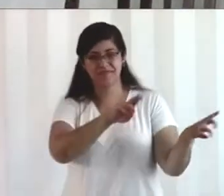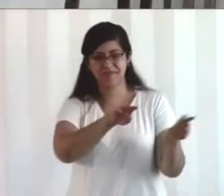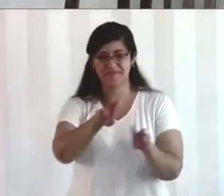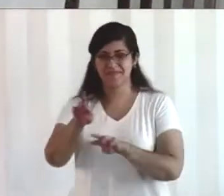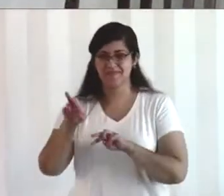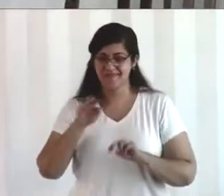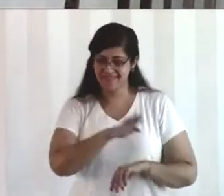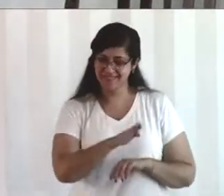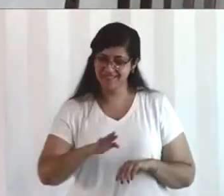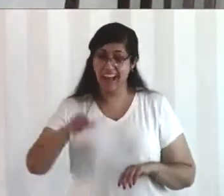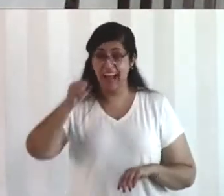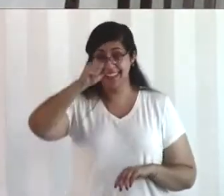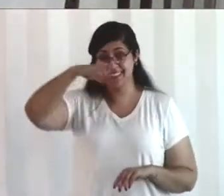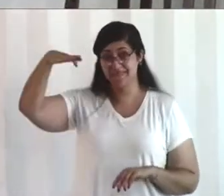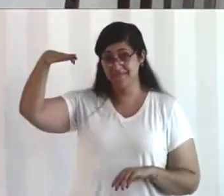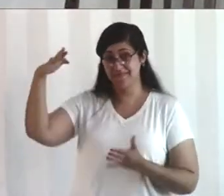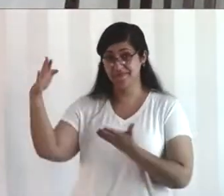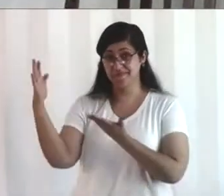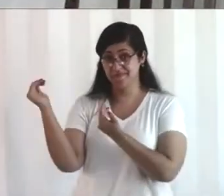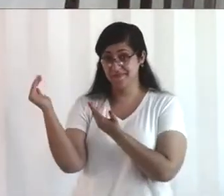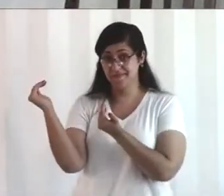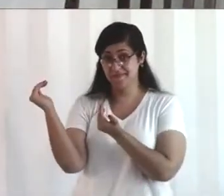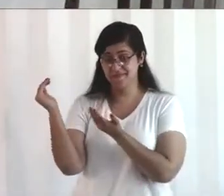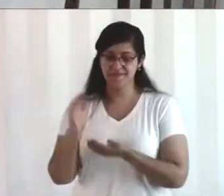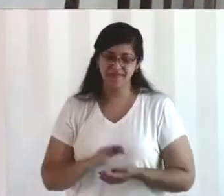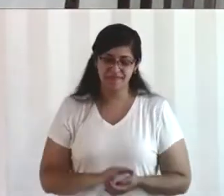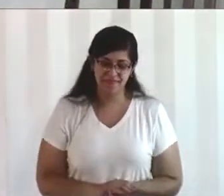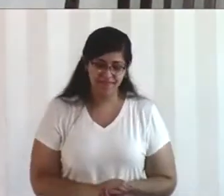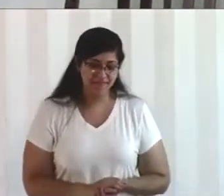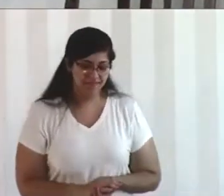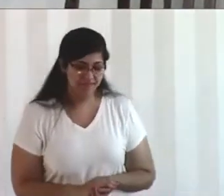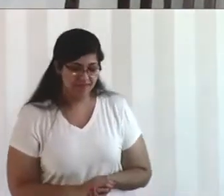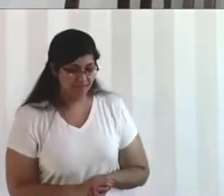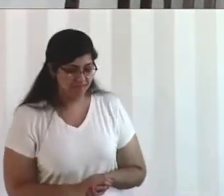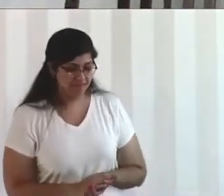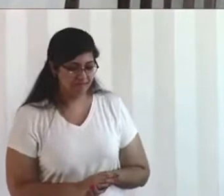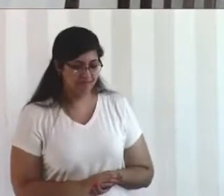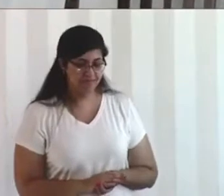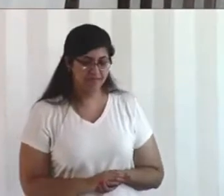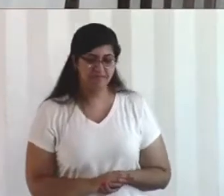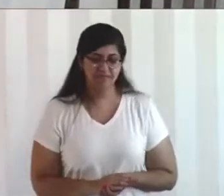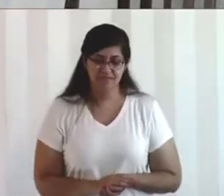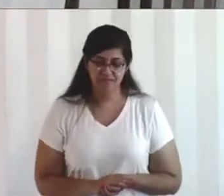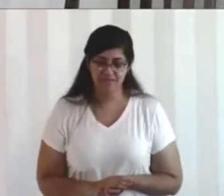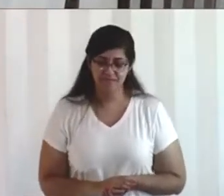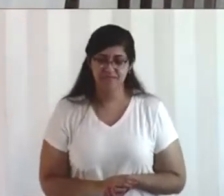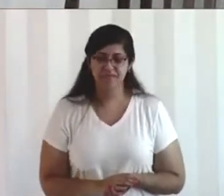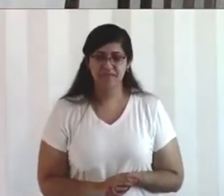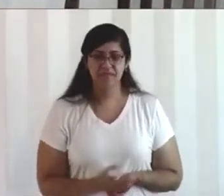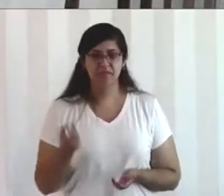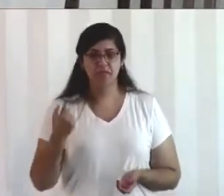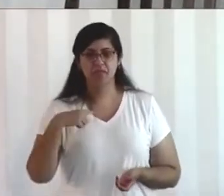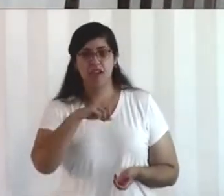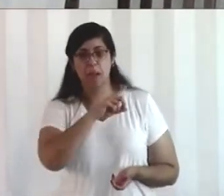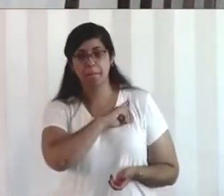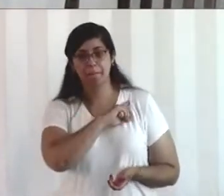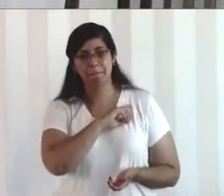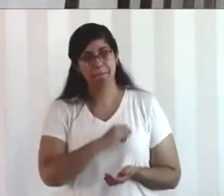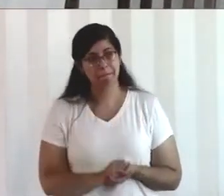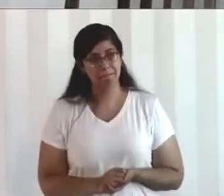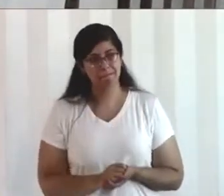crianças, adolescentes, jovens, eu quero falar sobre o impacto de Cristo numa